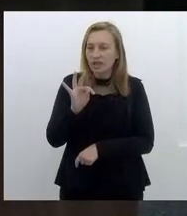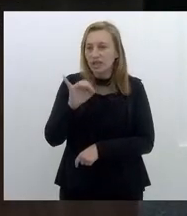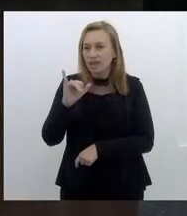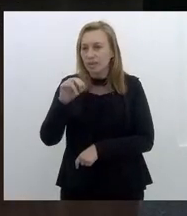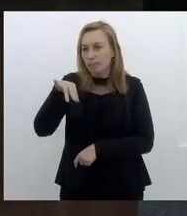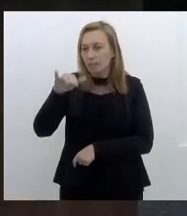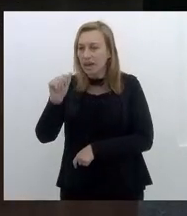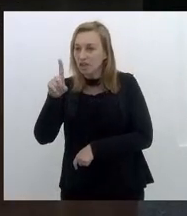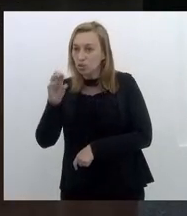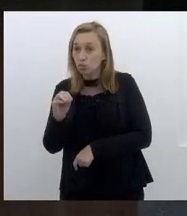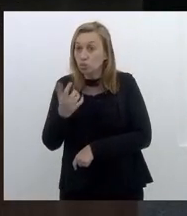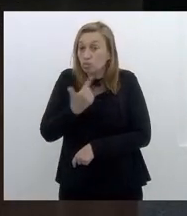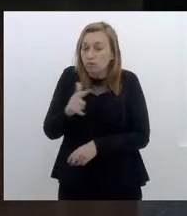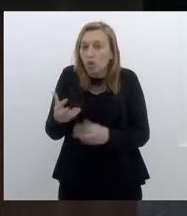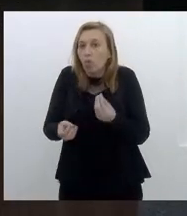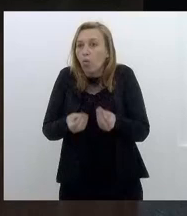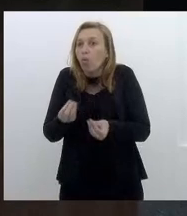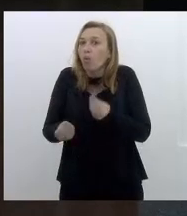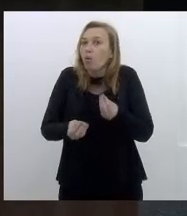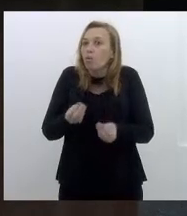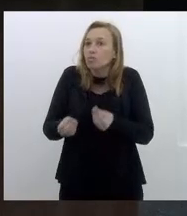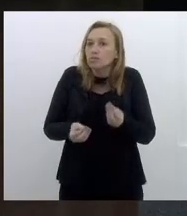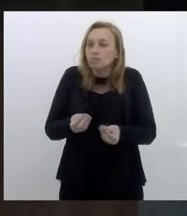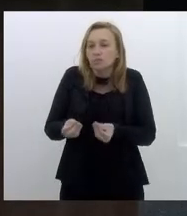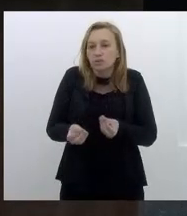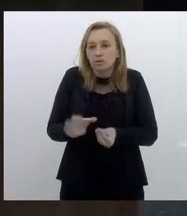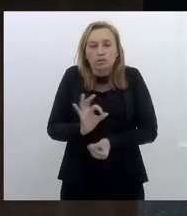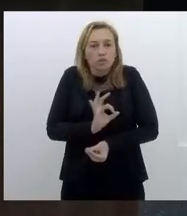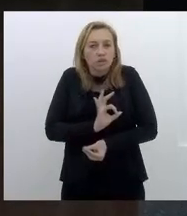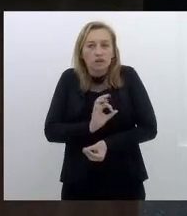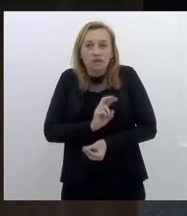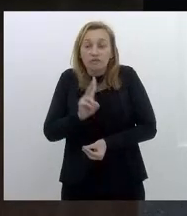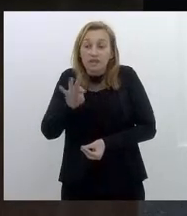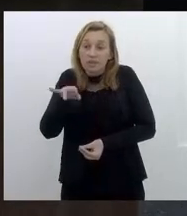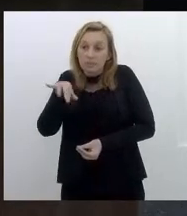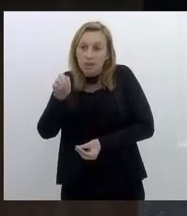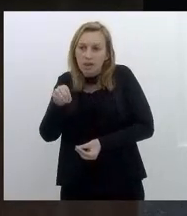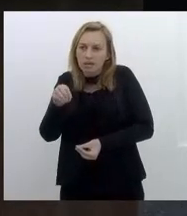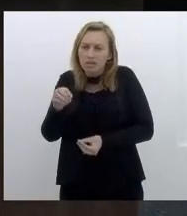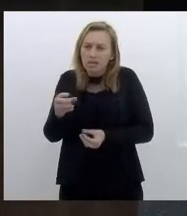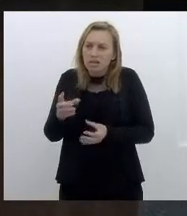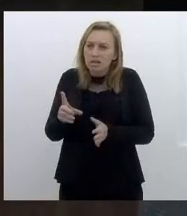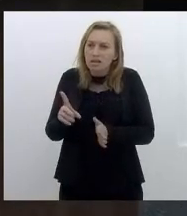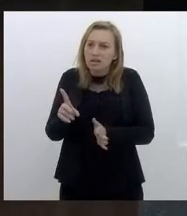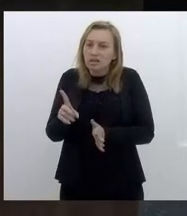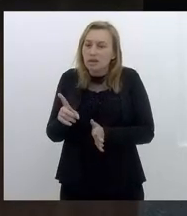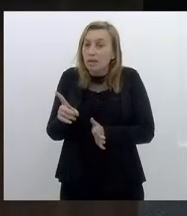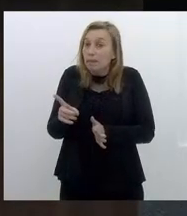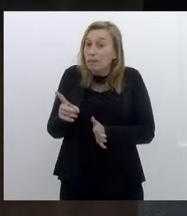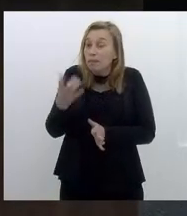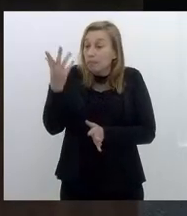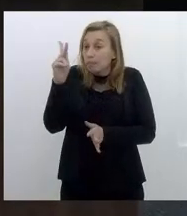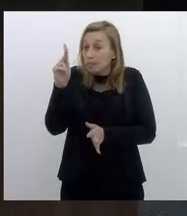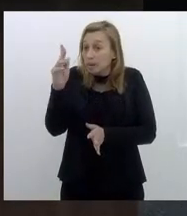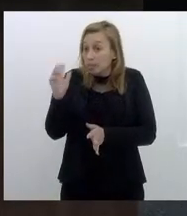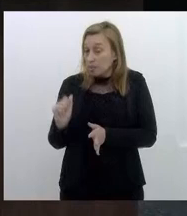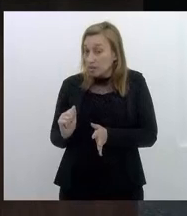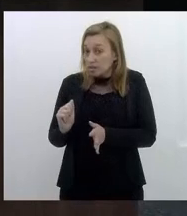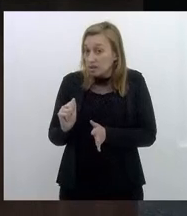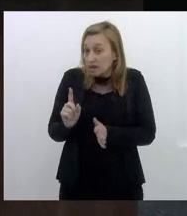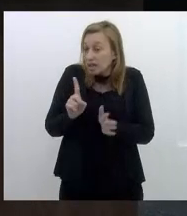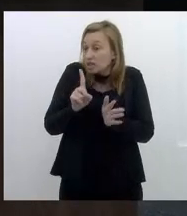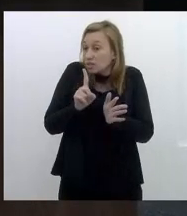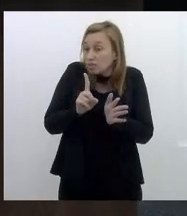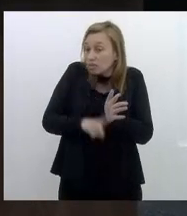não tem como o policial vitimado se aposentar pela média da contribuição isso não